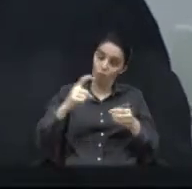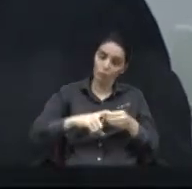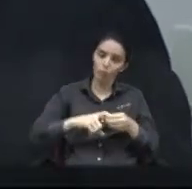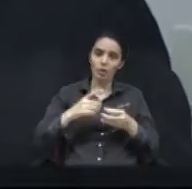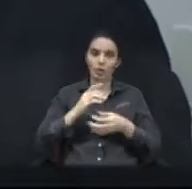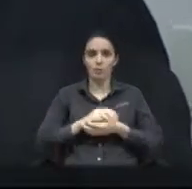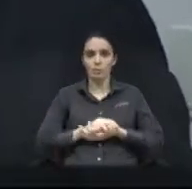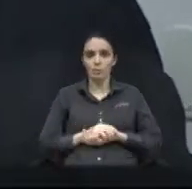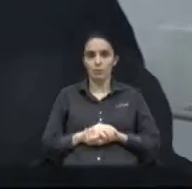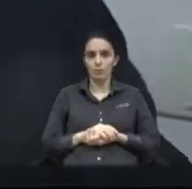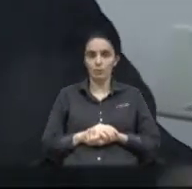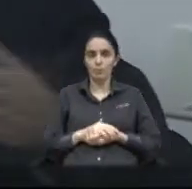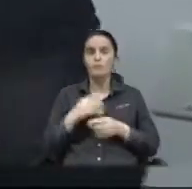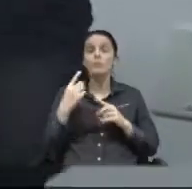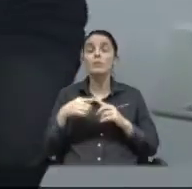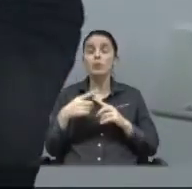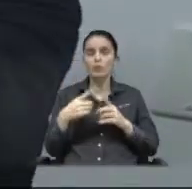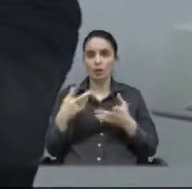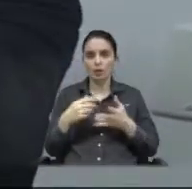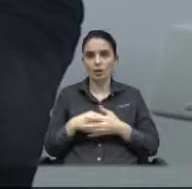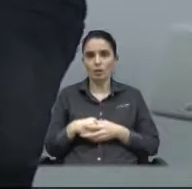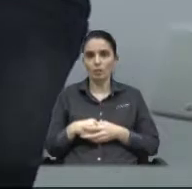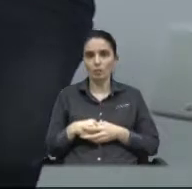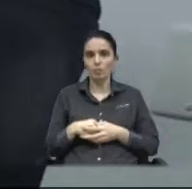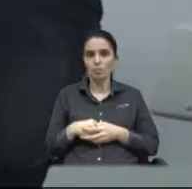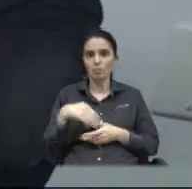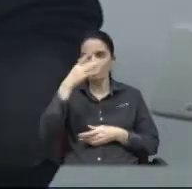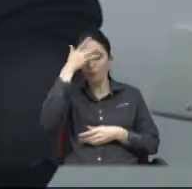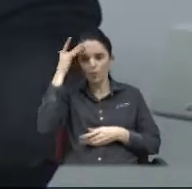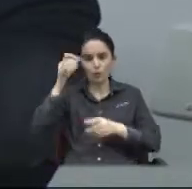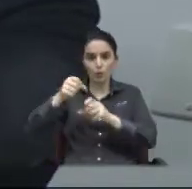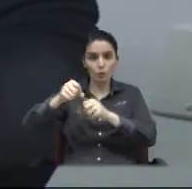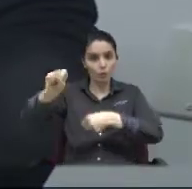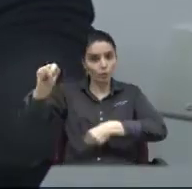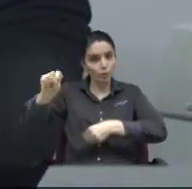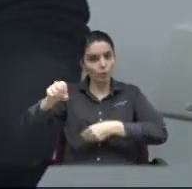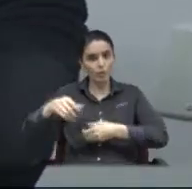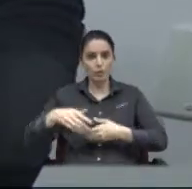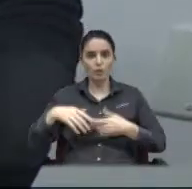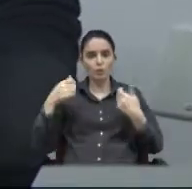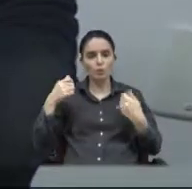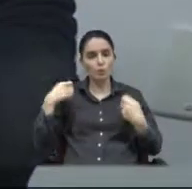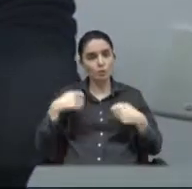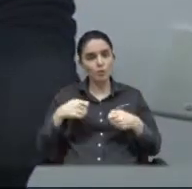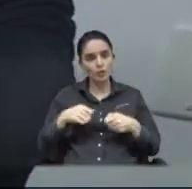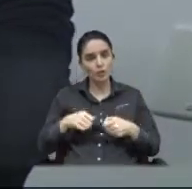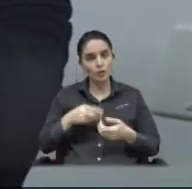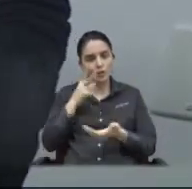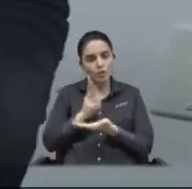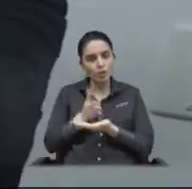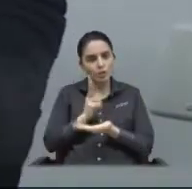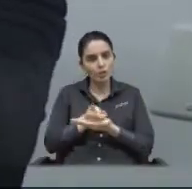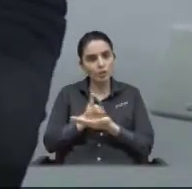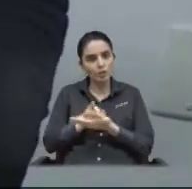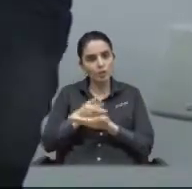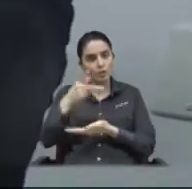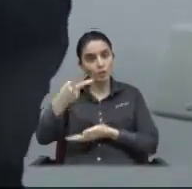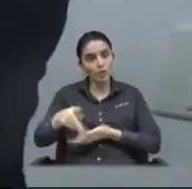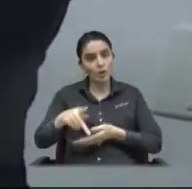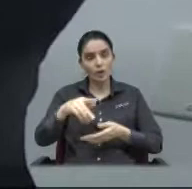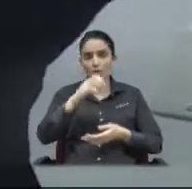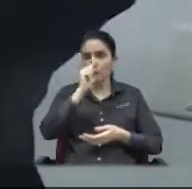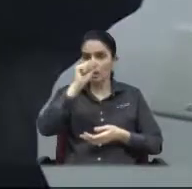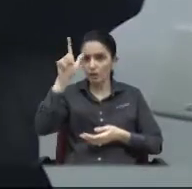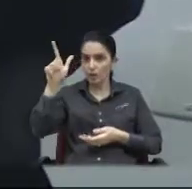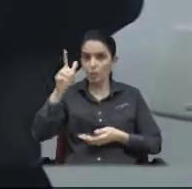por que as pessoas estão se formando que continue a primeira e eu quero ter o privilégio de ver a cada um de vocês e